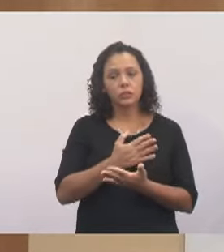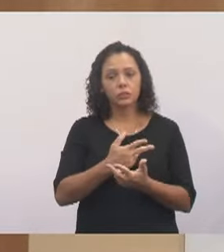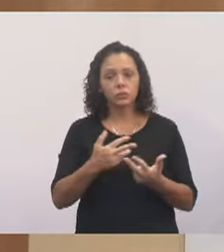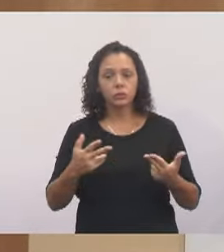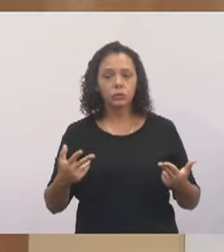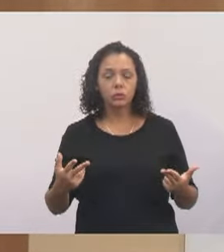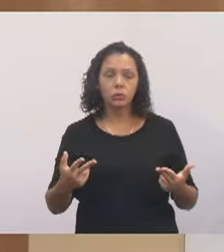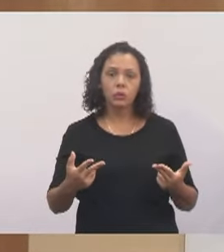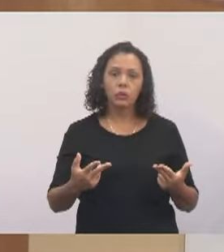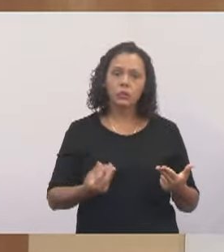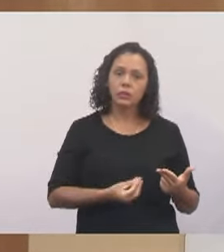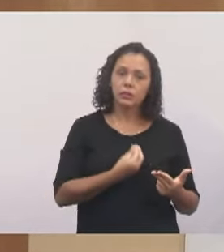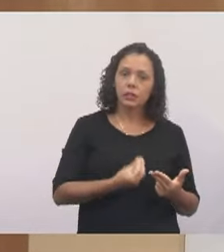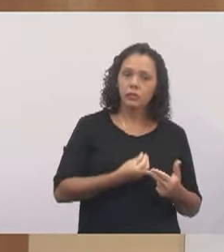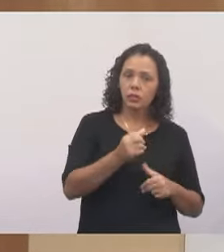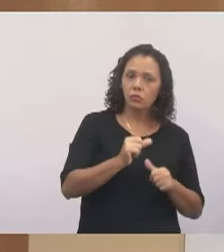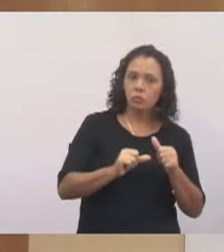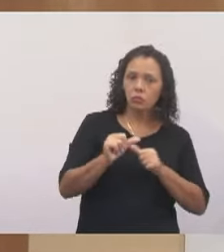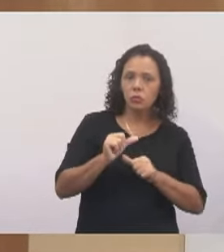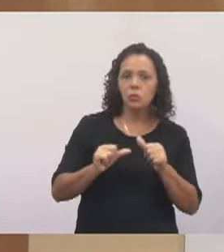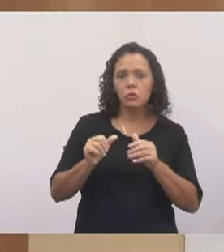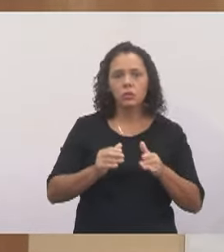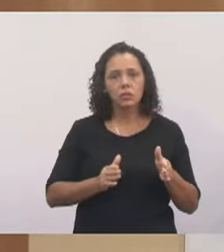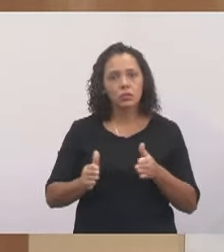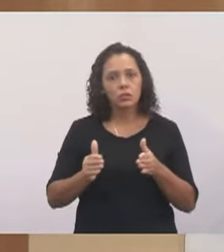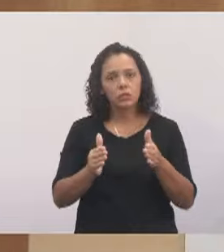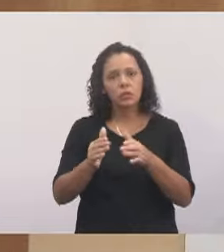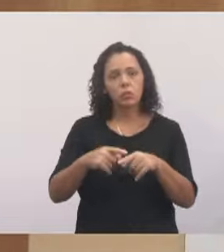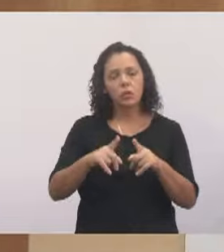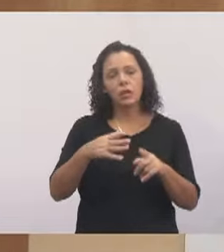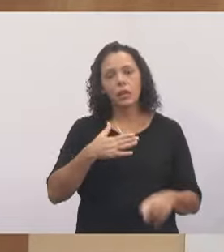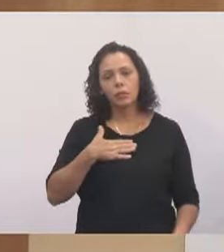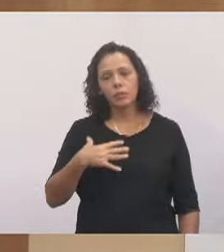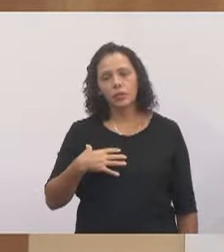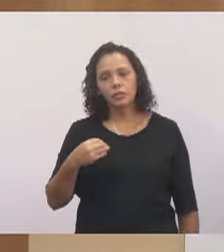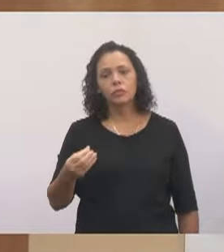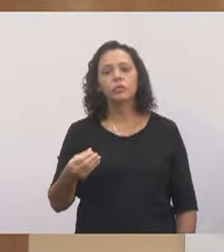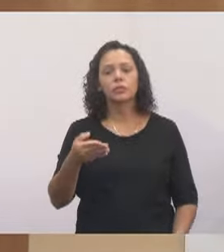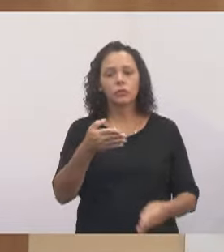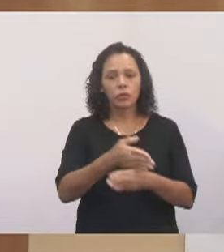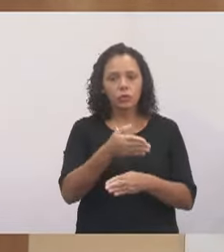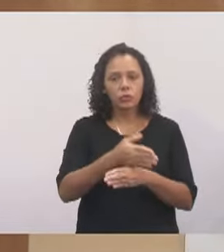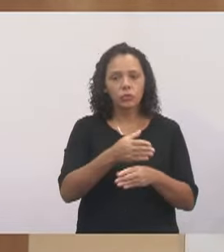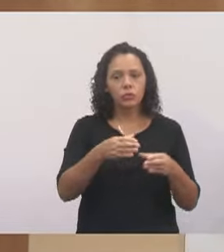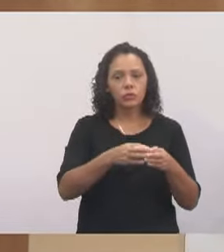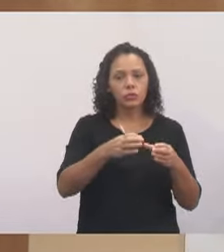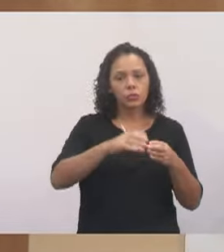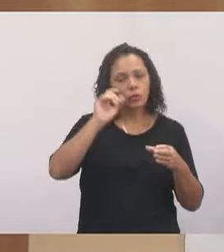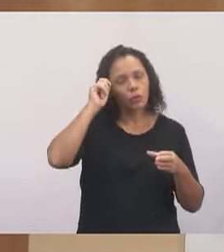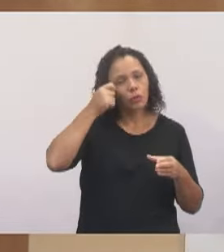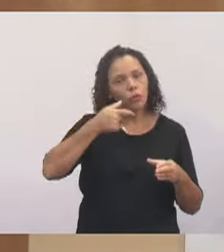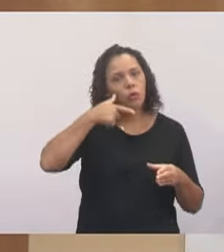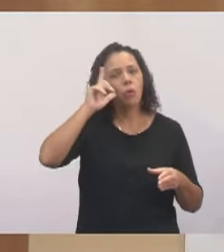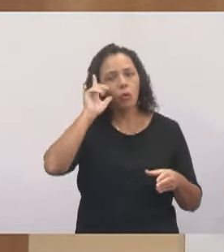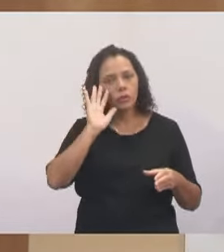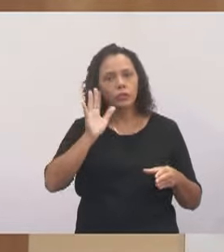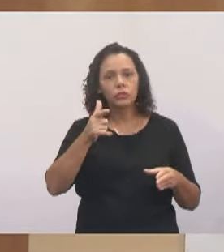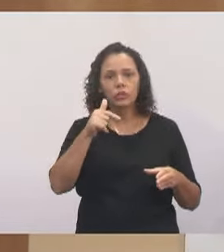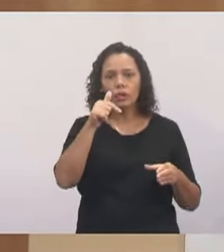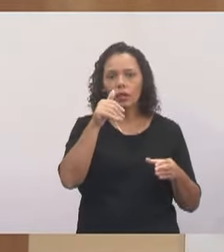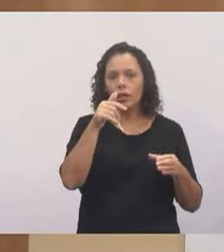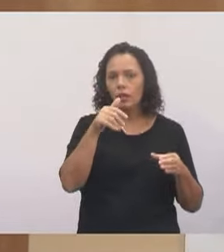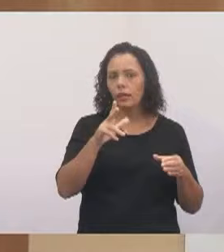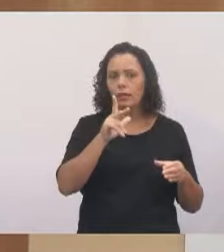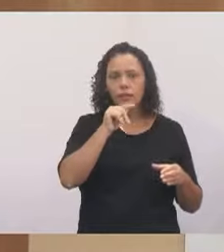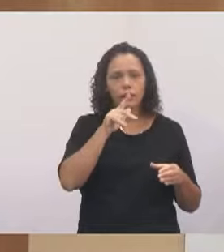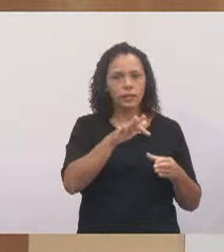levando a gente para outros destinos. E a gente muito. Mas as minhas filhas hoje frequentam Ponte Preta, ontem mesmo estavam na piscina. E é isso.